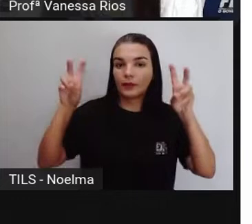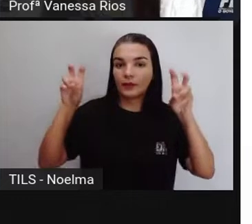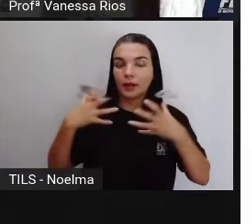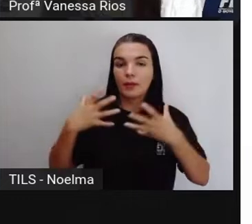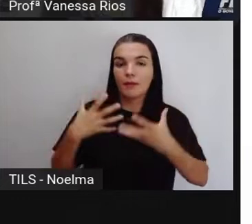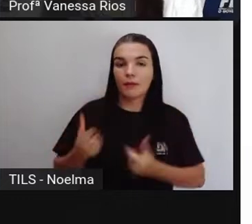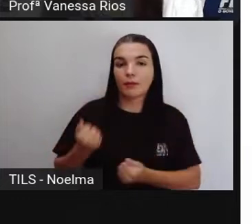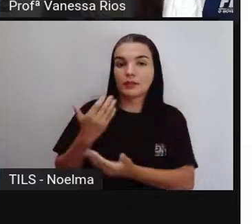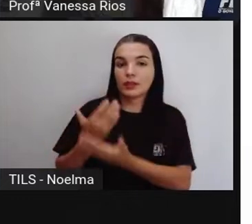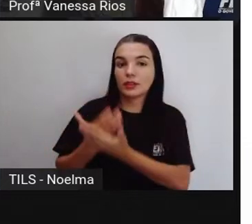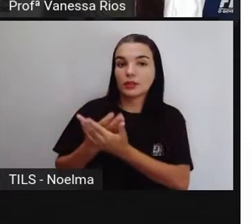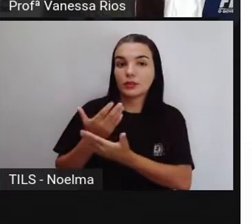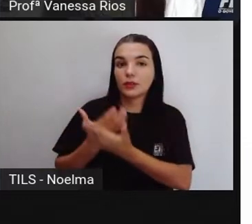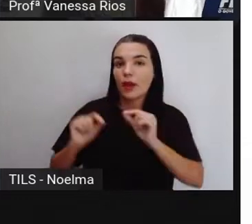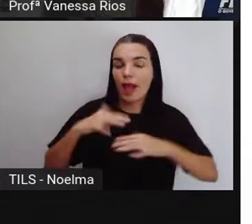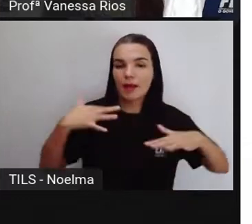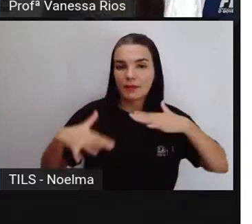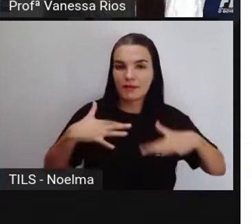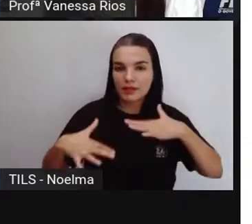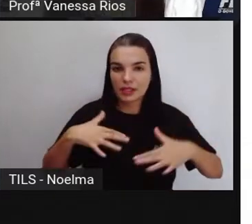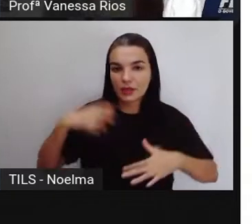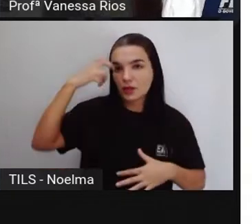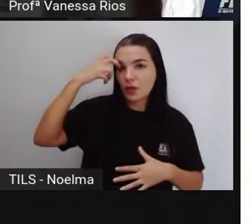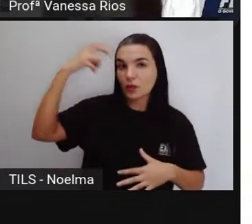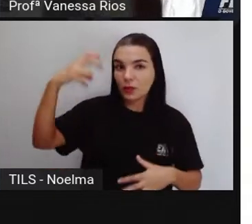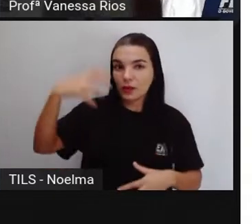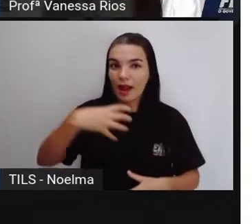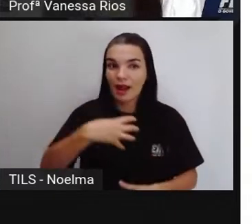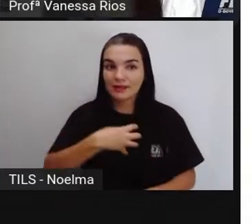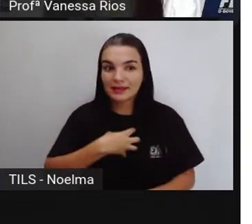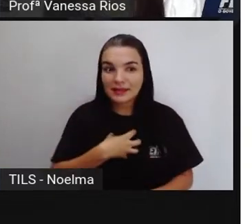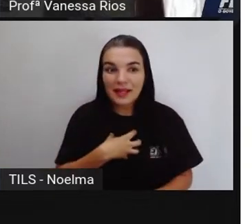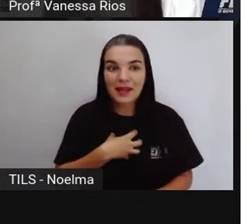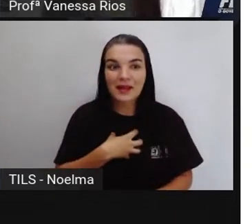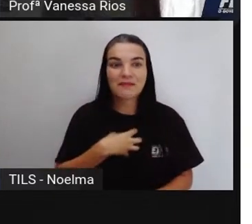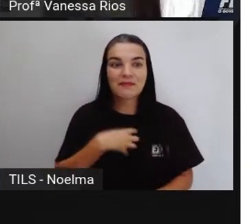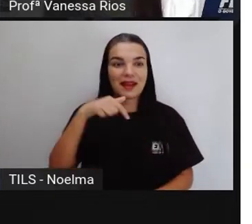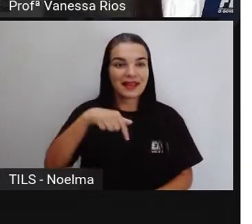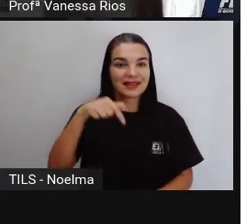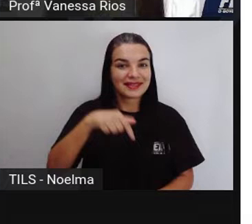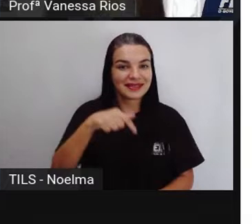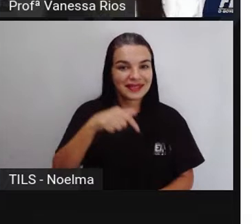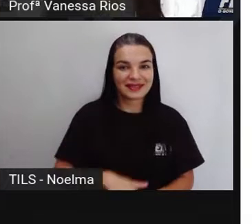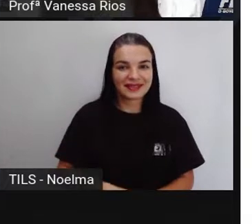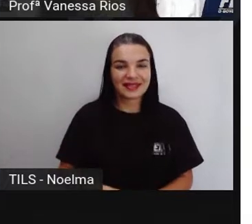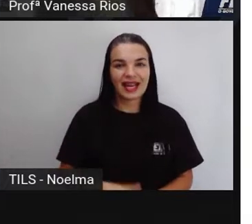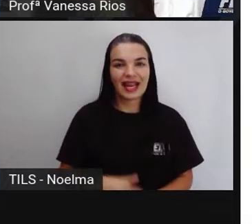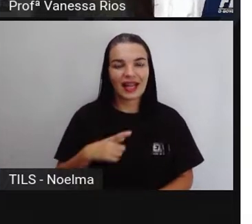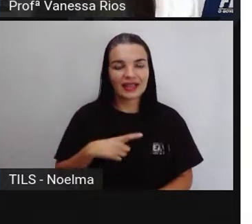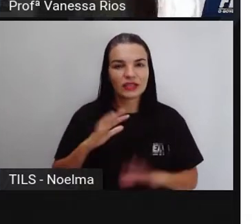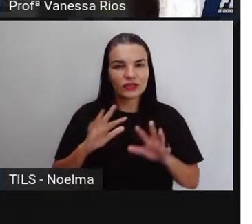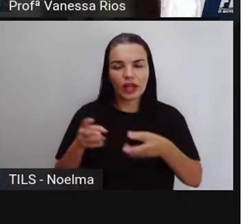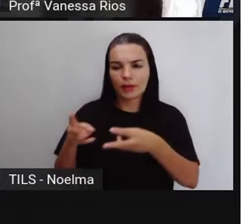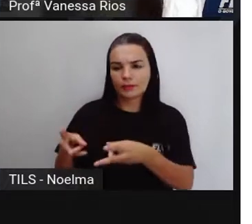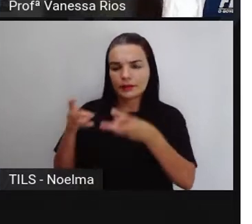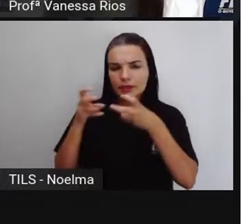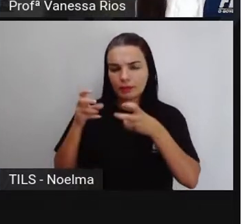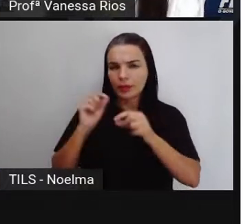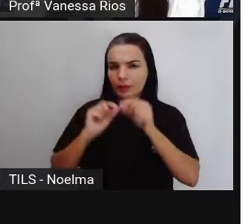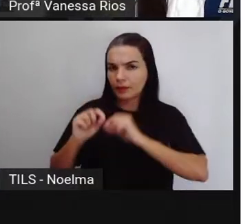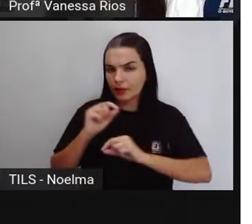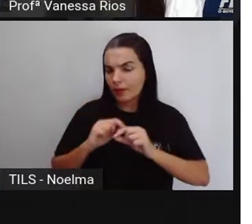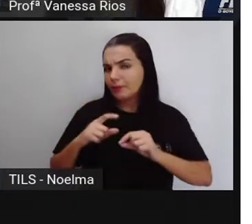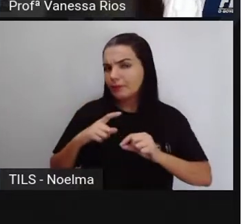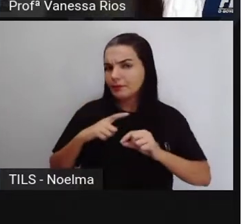nós vamos estudar sobre as manifestações culturais na Bahia. A gente já observou aí em relação